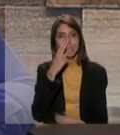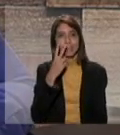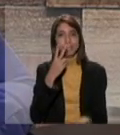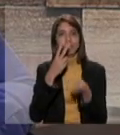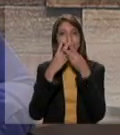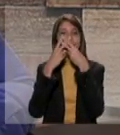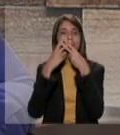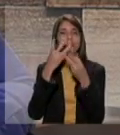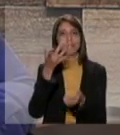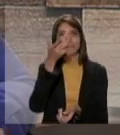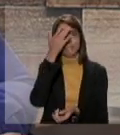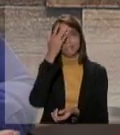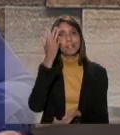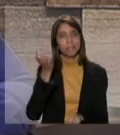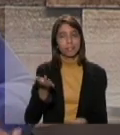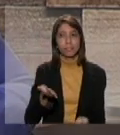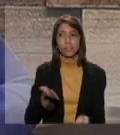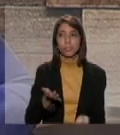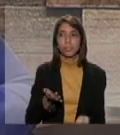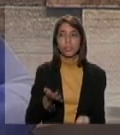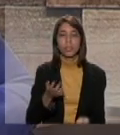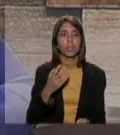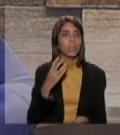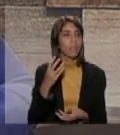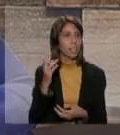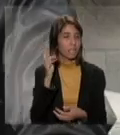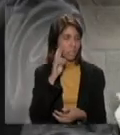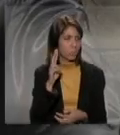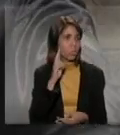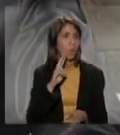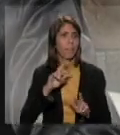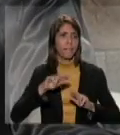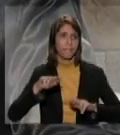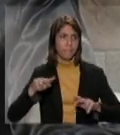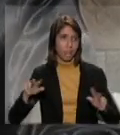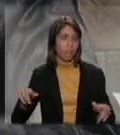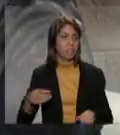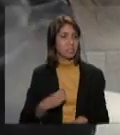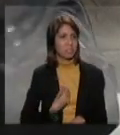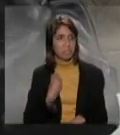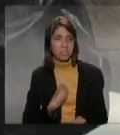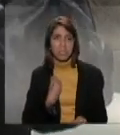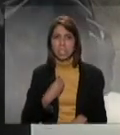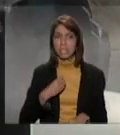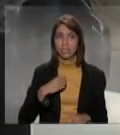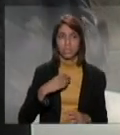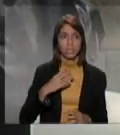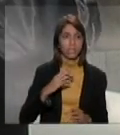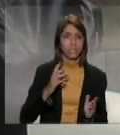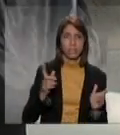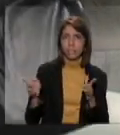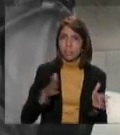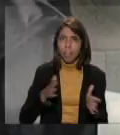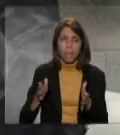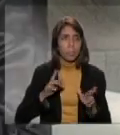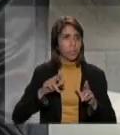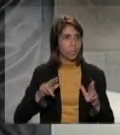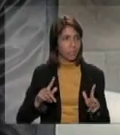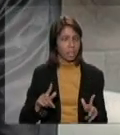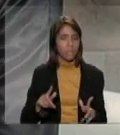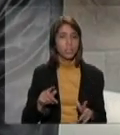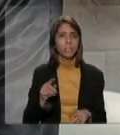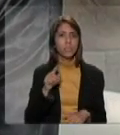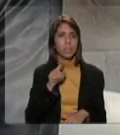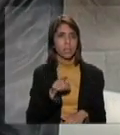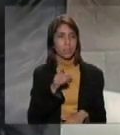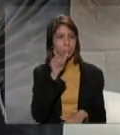assim, sabe, fica. Como são histórias muito diferentes, cada um tem sua vida, sua história, seu mundo, sua época,